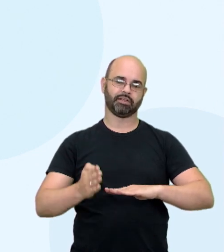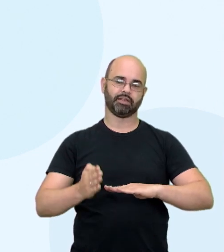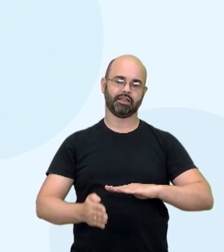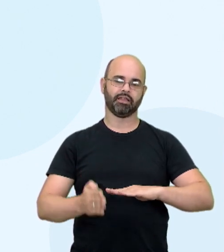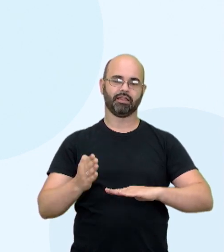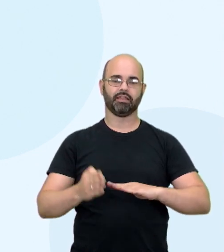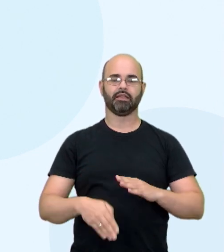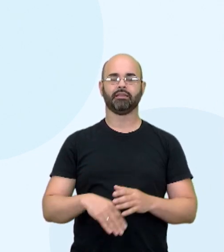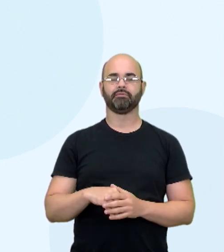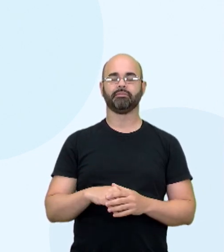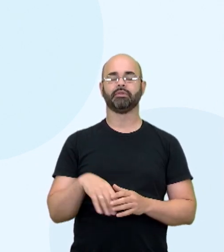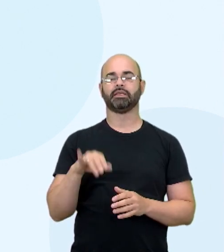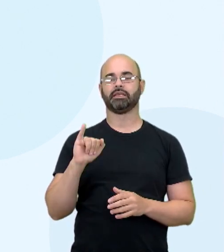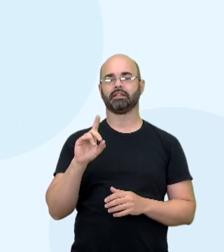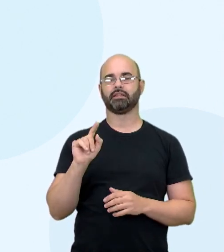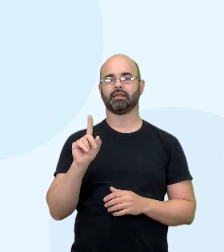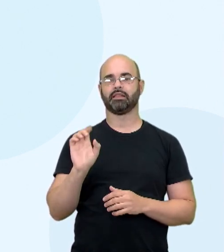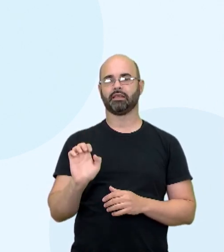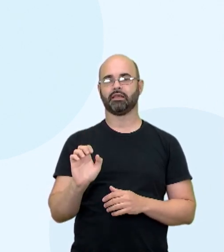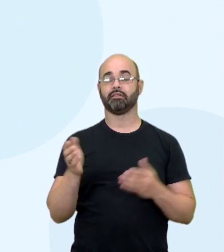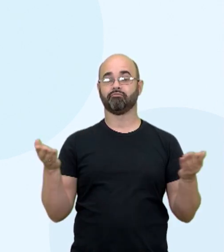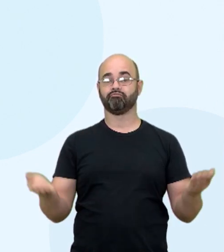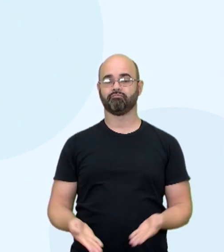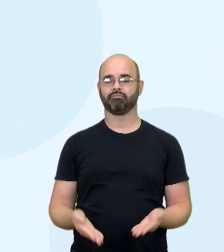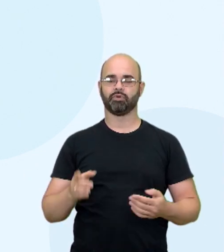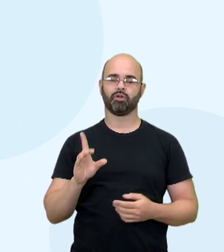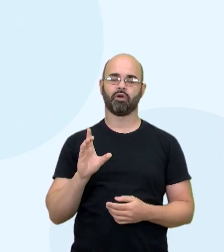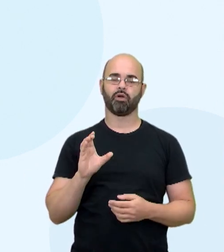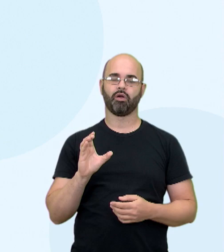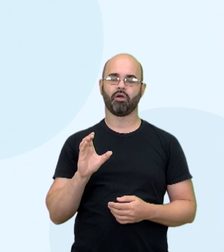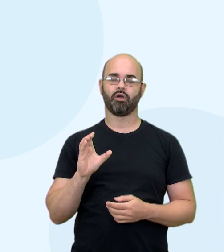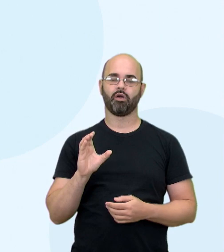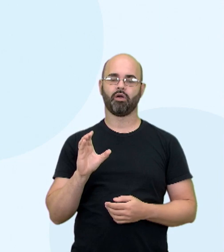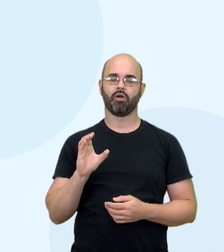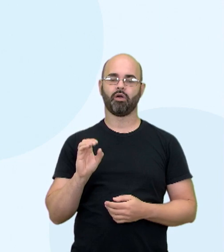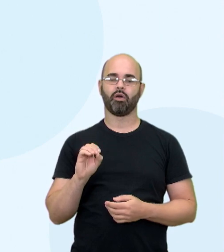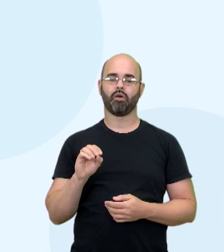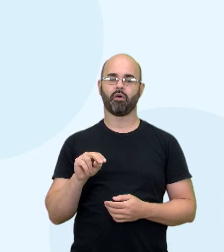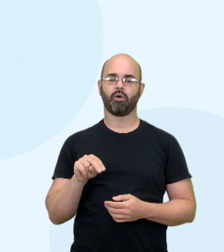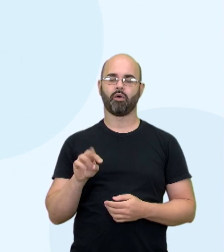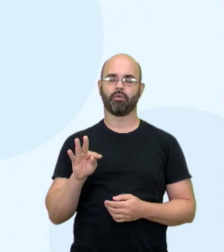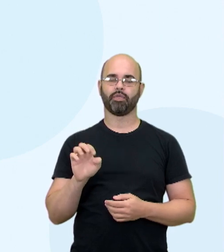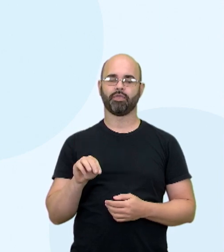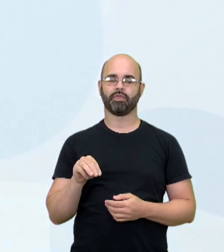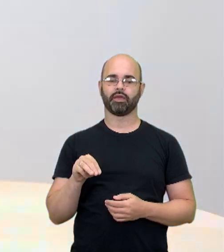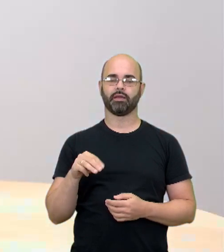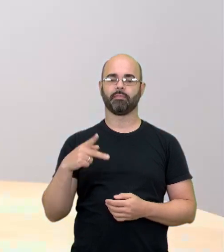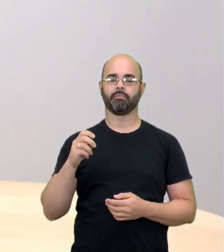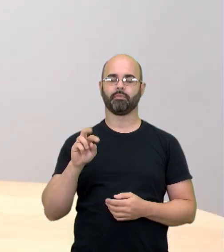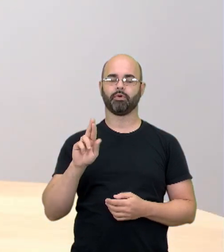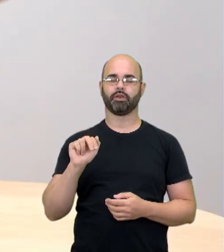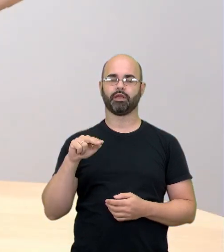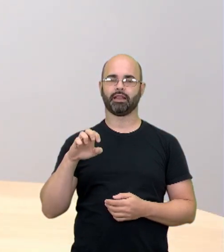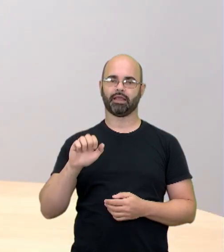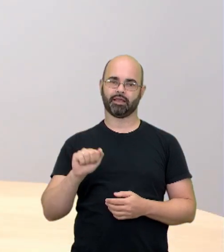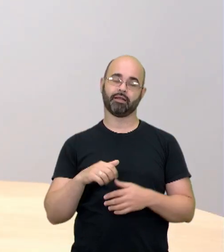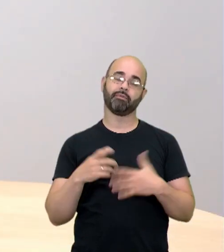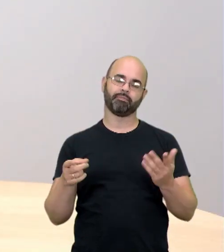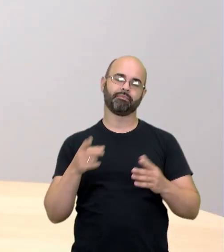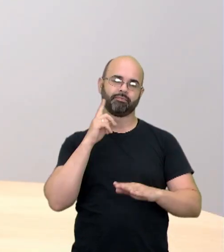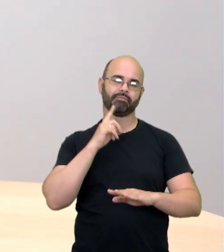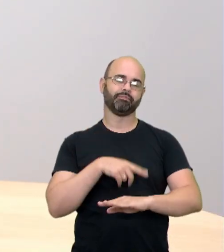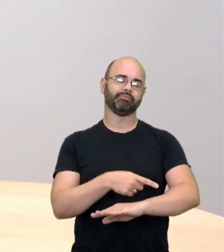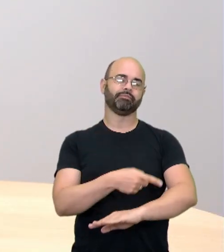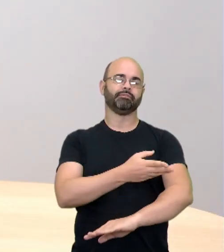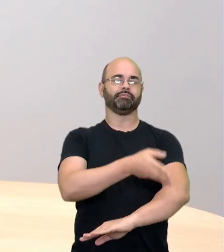Idade Contemporânea. Tá certo? Então, a Idade Média é esse período que fica localizado no vale entre a Antiguidade e